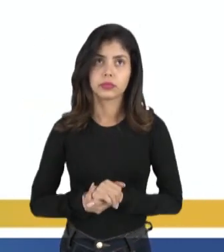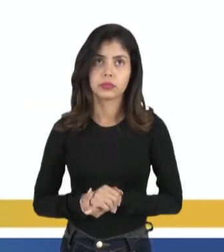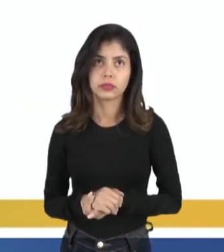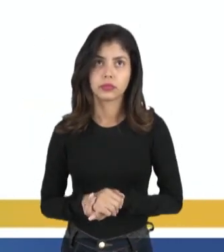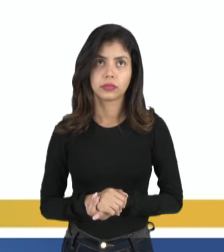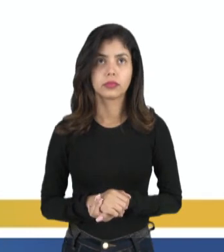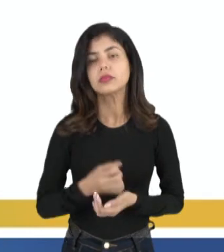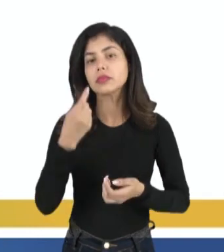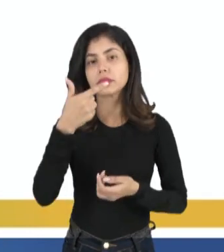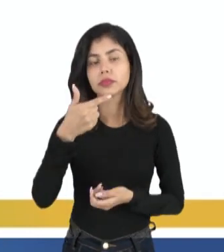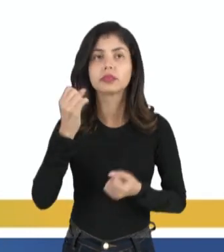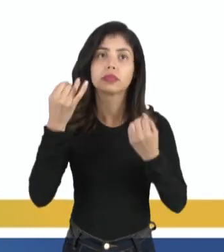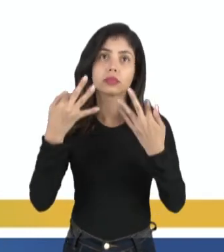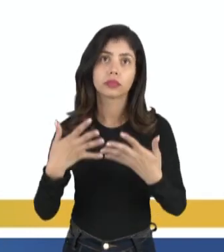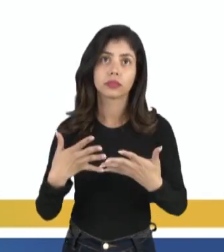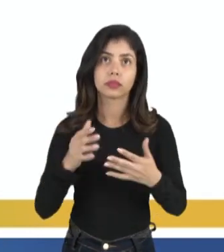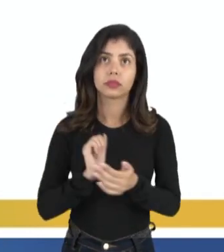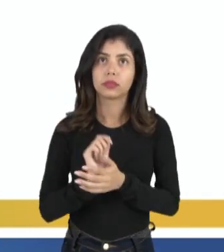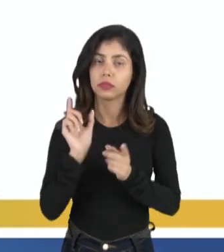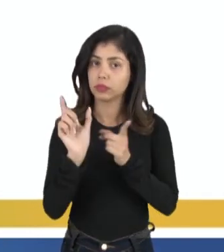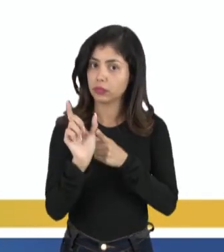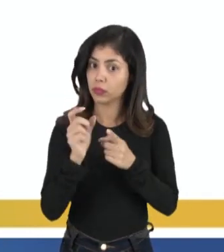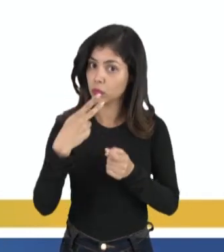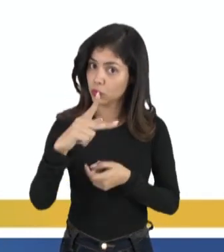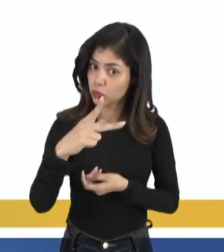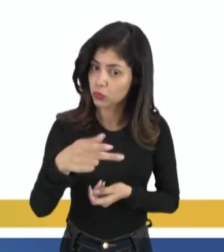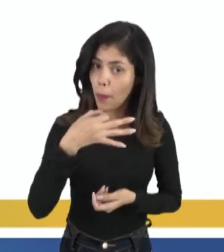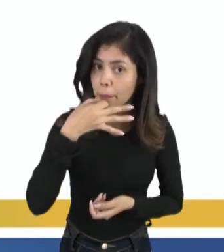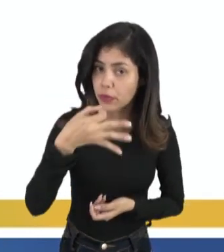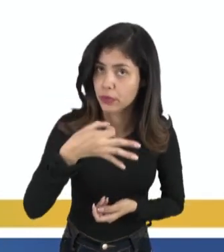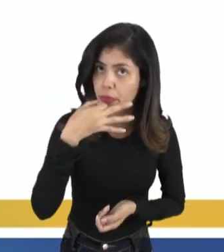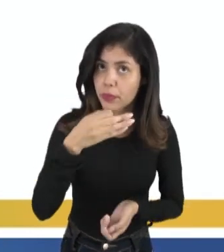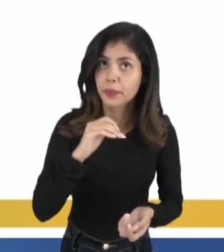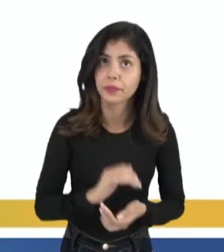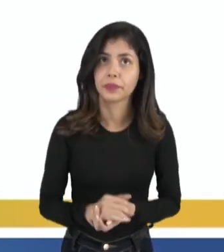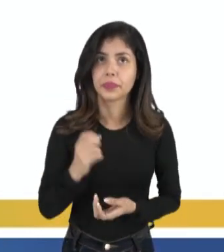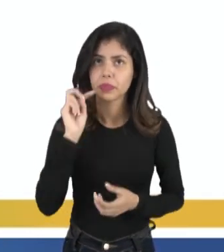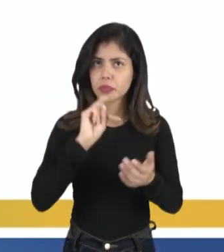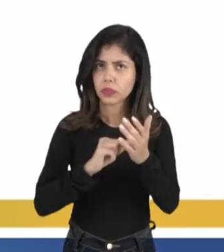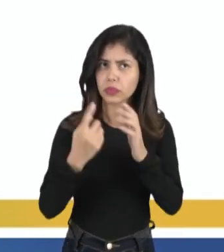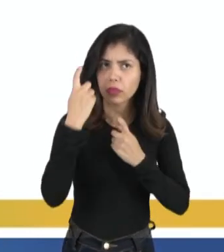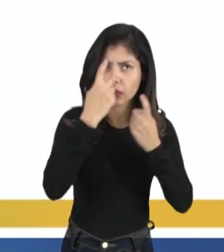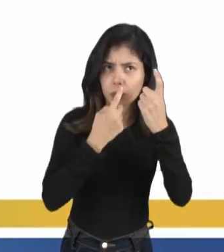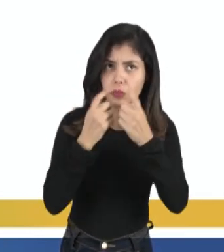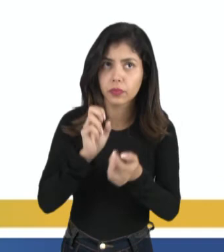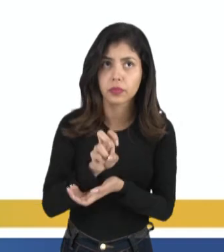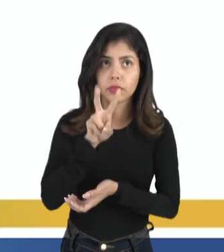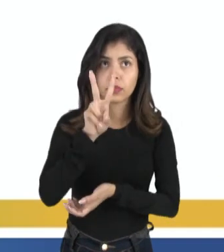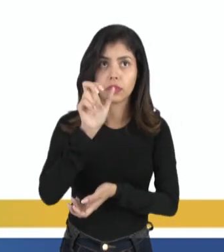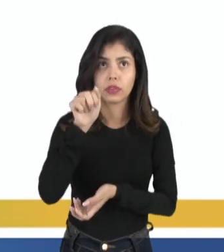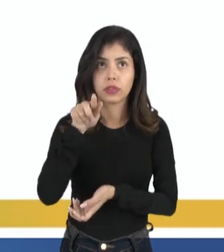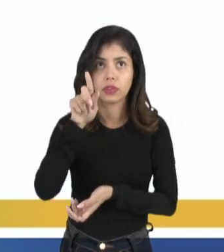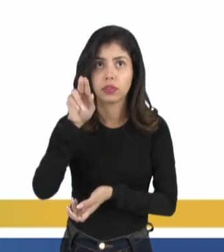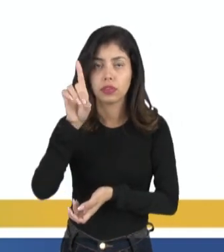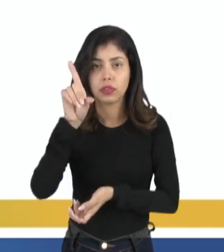né explique com as suas palavras o que significa a expressão